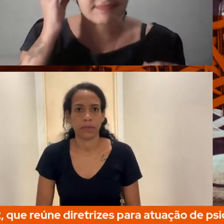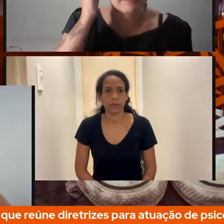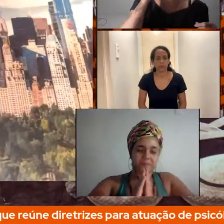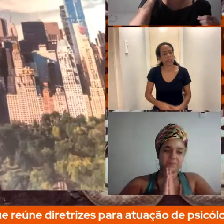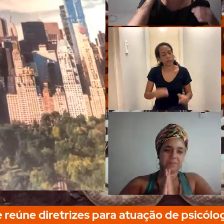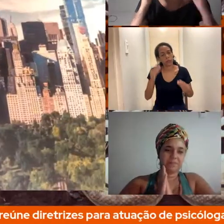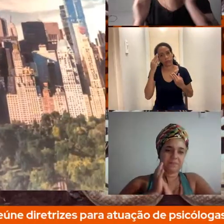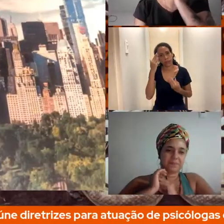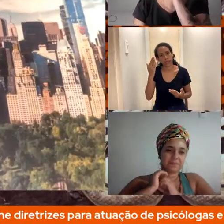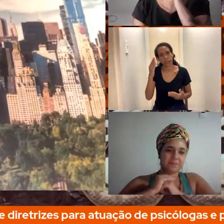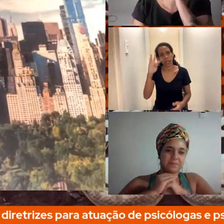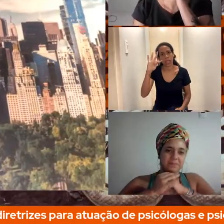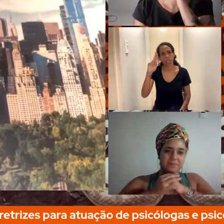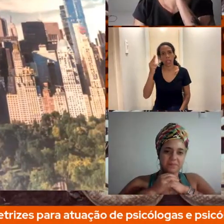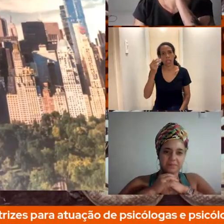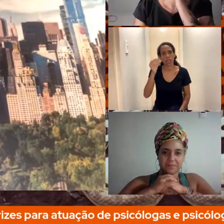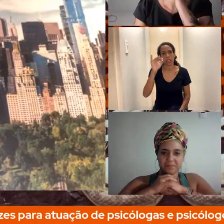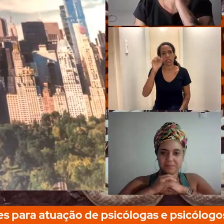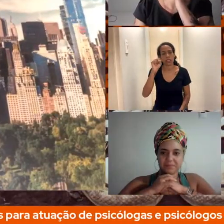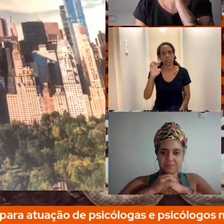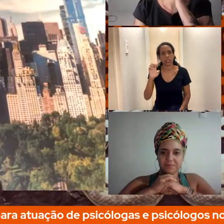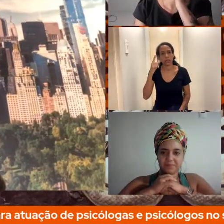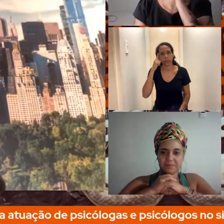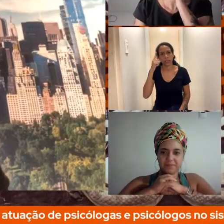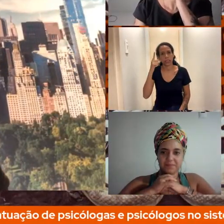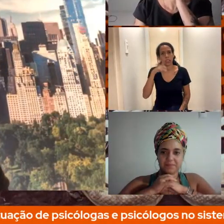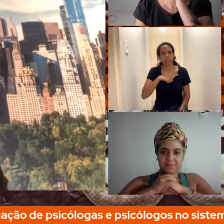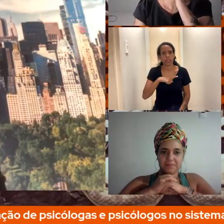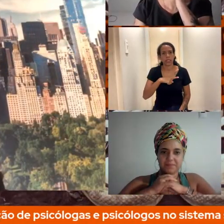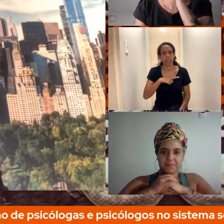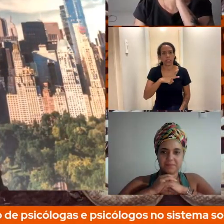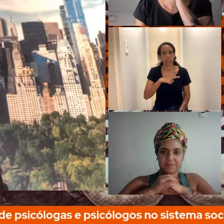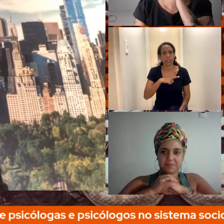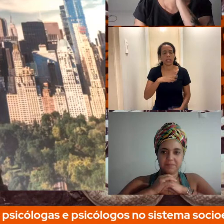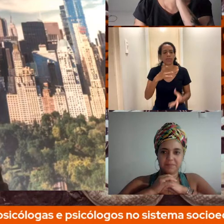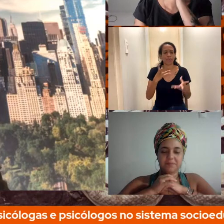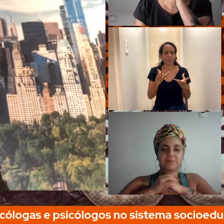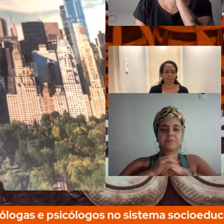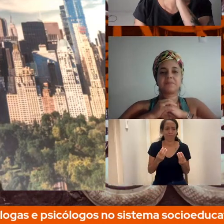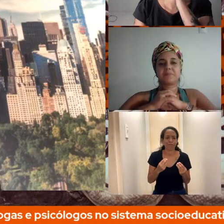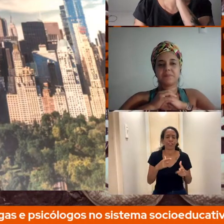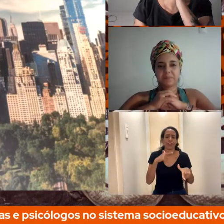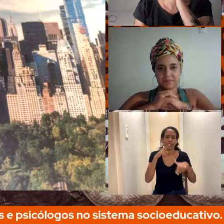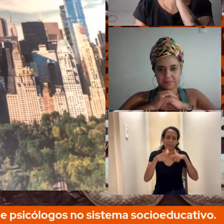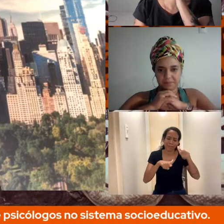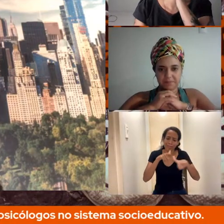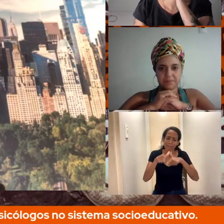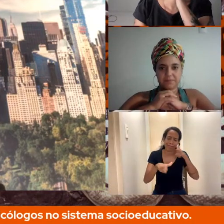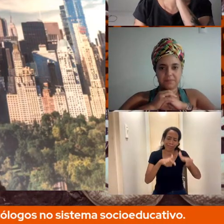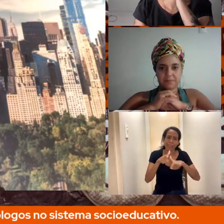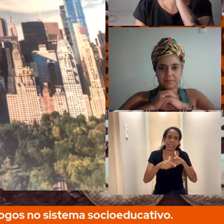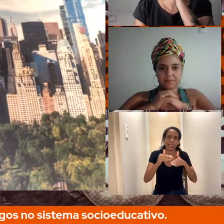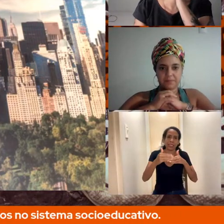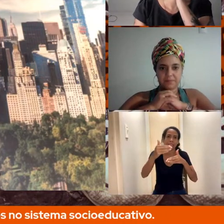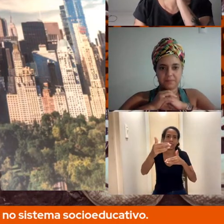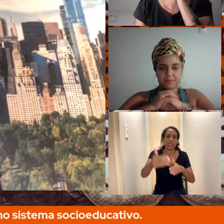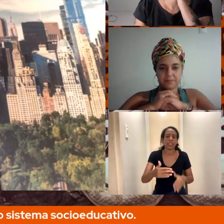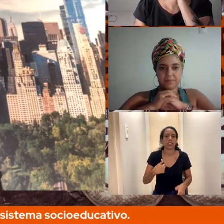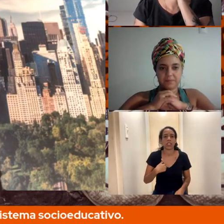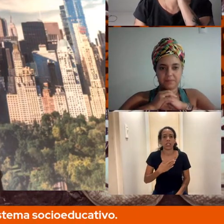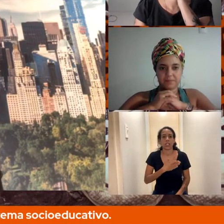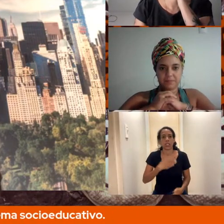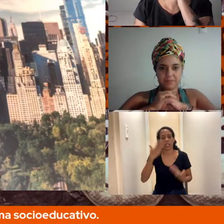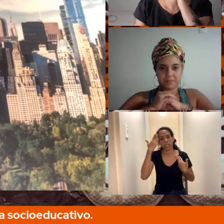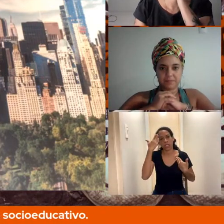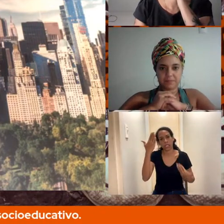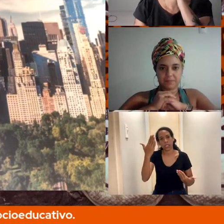Obrigada, Thaís, pelas reflexões. Temos ainda muitos desafios, né, pela frente. Eu gostaria de